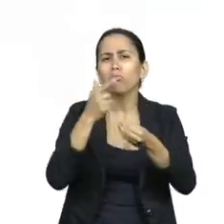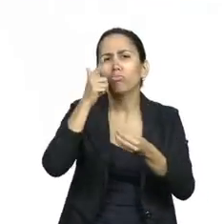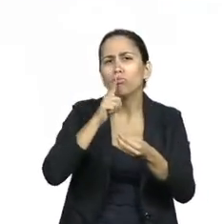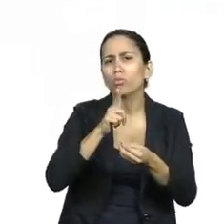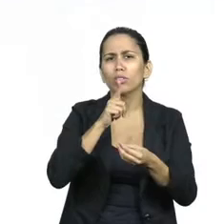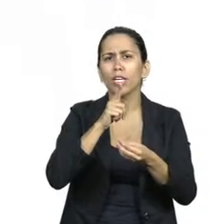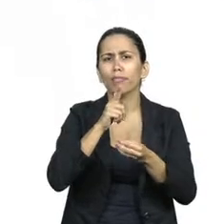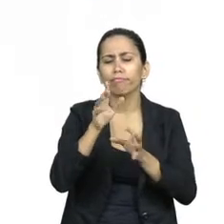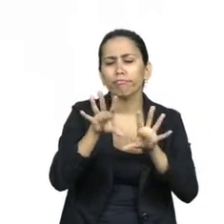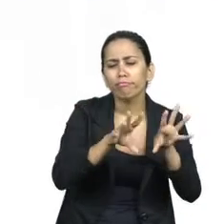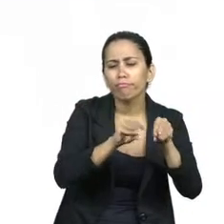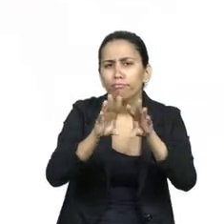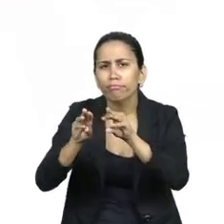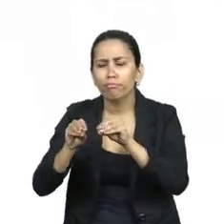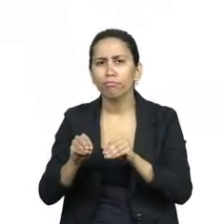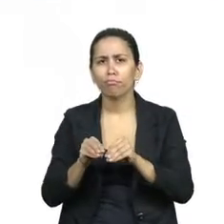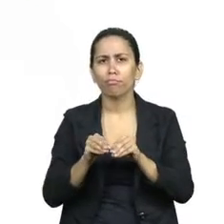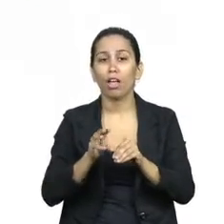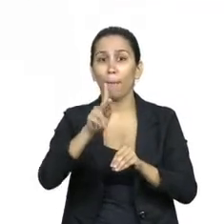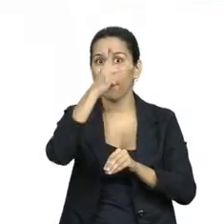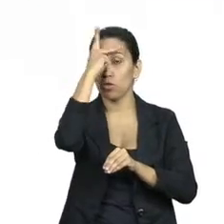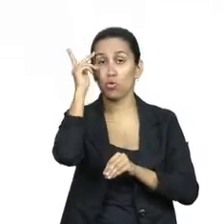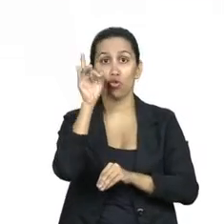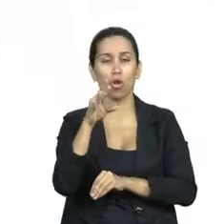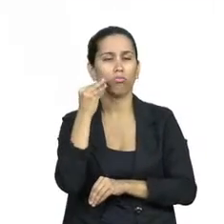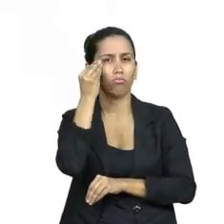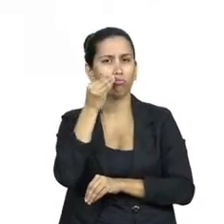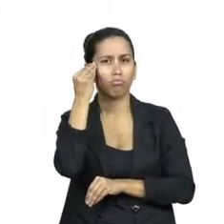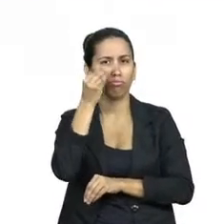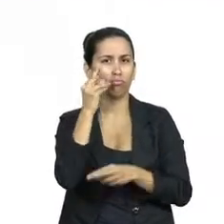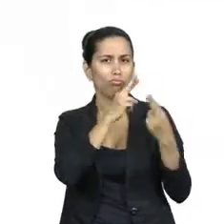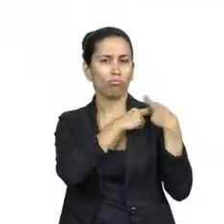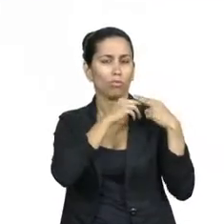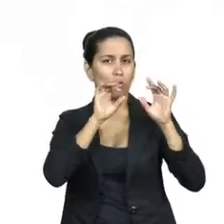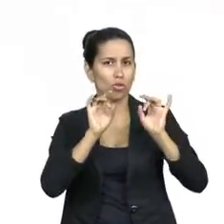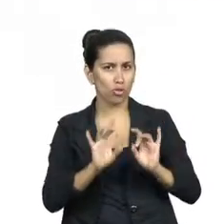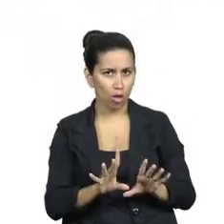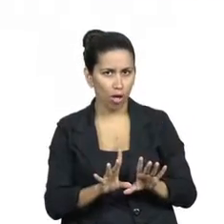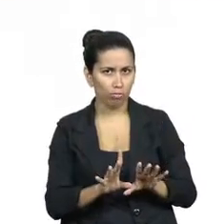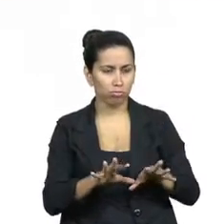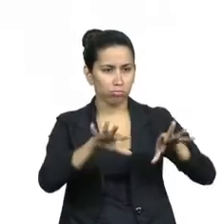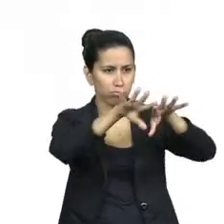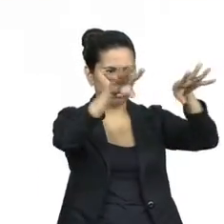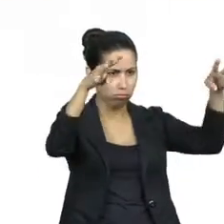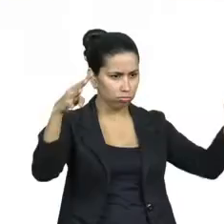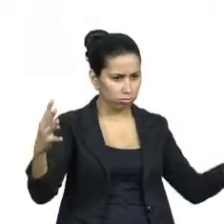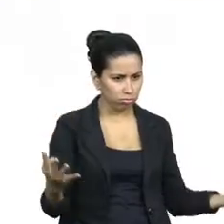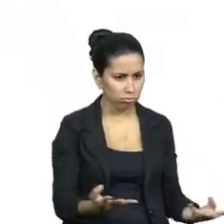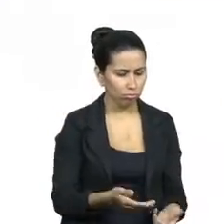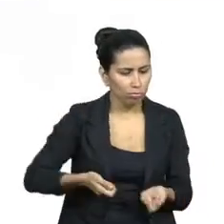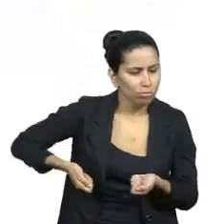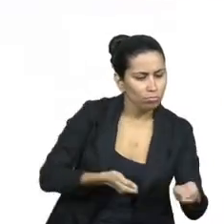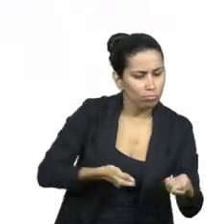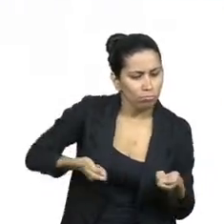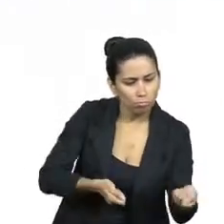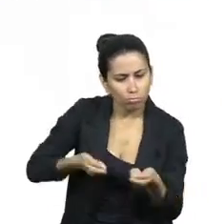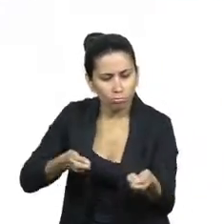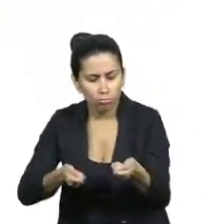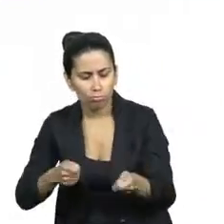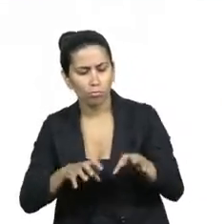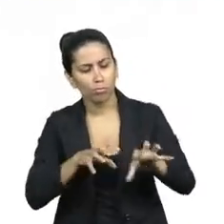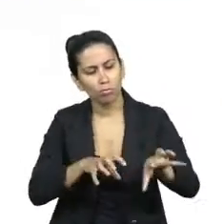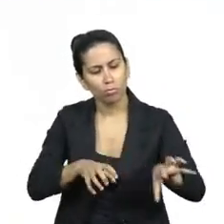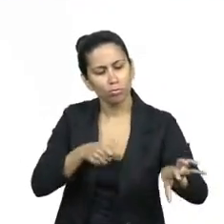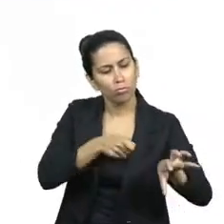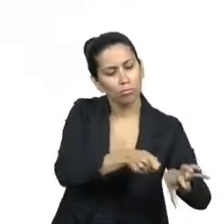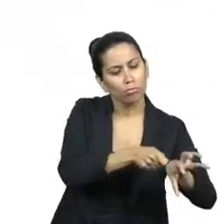autorizado. E se esse for o seu caso, teste os dispositivos de emergência antes de iniciar o trabalho. E esteja atento